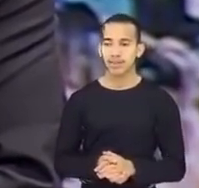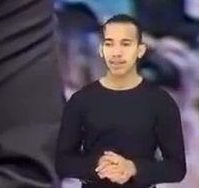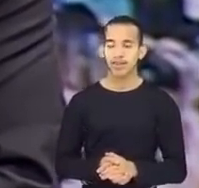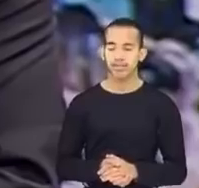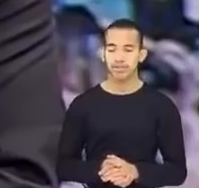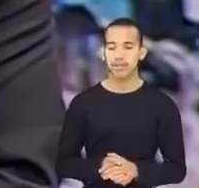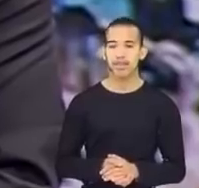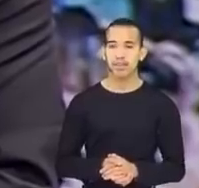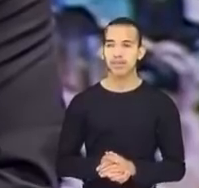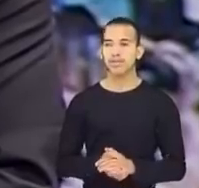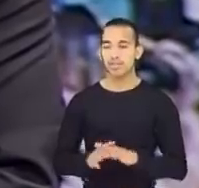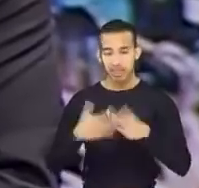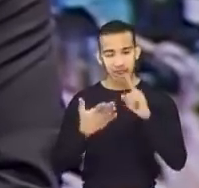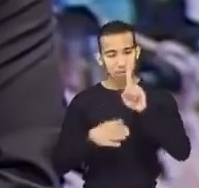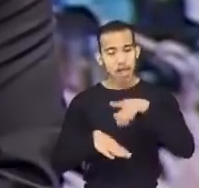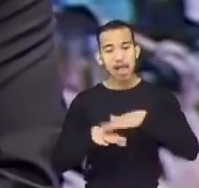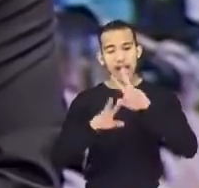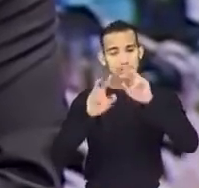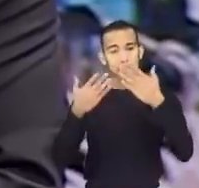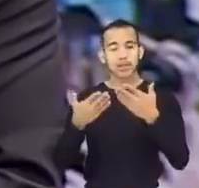Então é isso, igreja, basicamente,